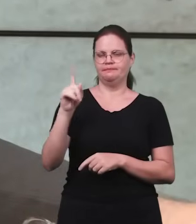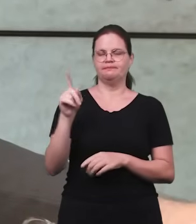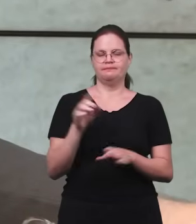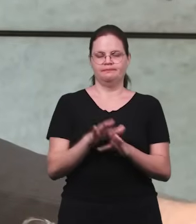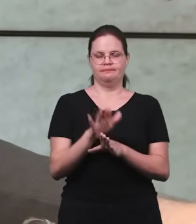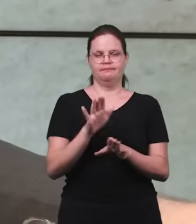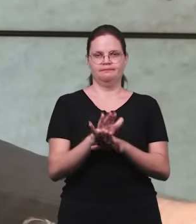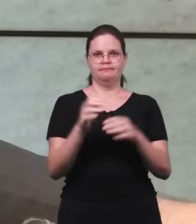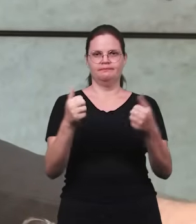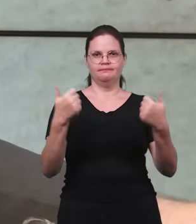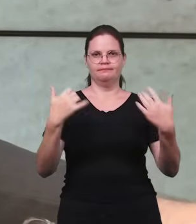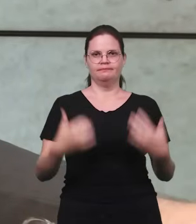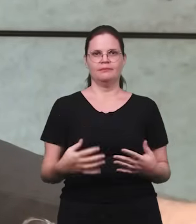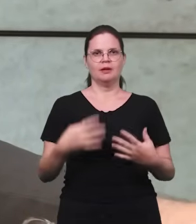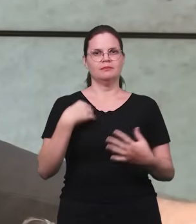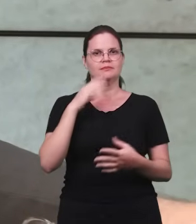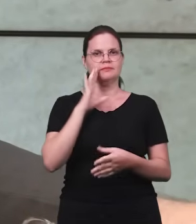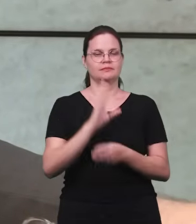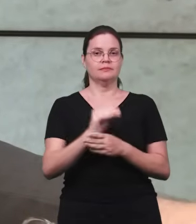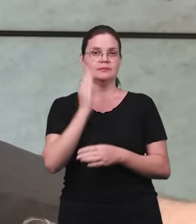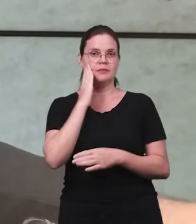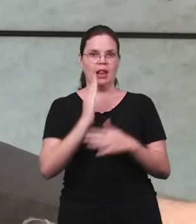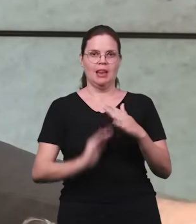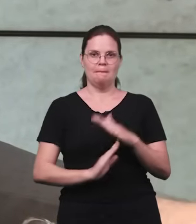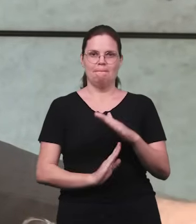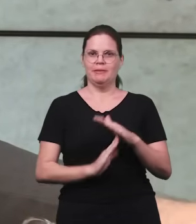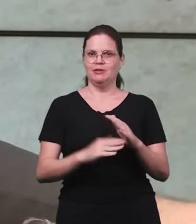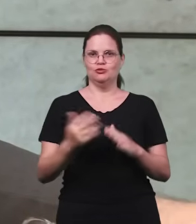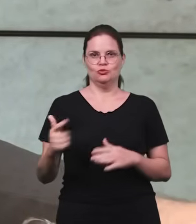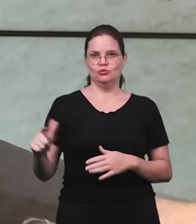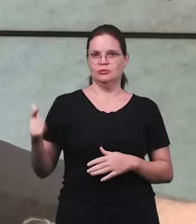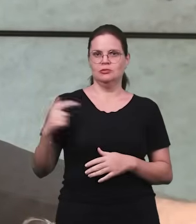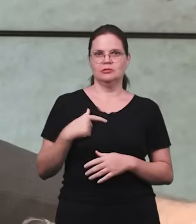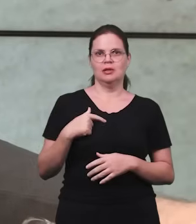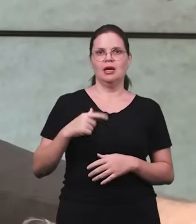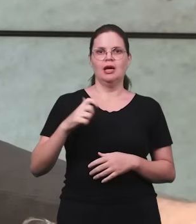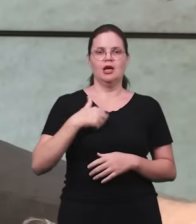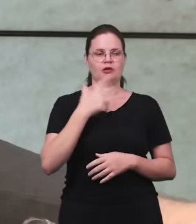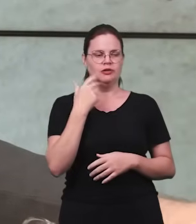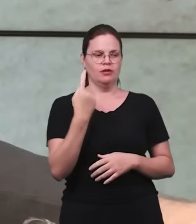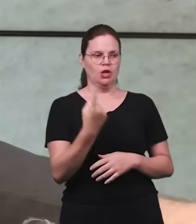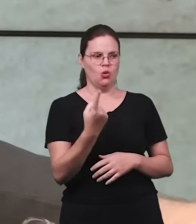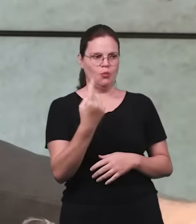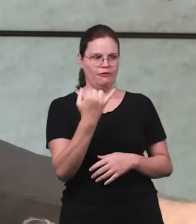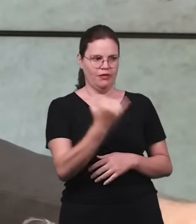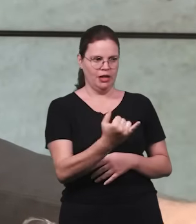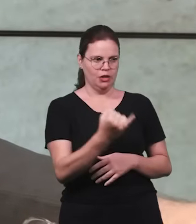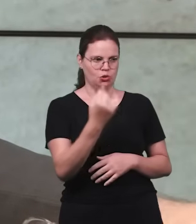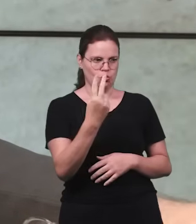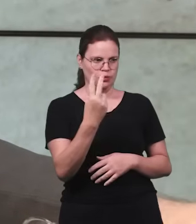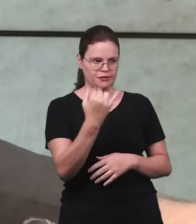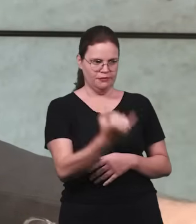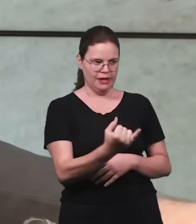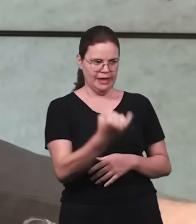para nós entendermos que não há limite para ensinar. Eu já falei 3 vezes, ele não aprendeu. Ele é incapaz de